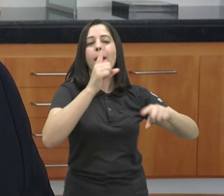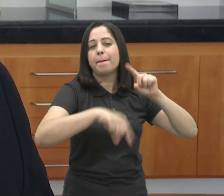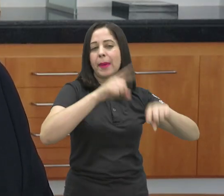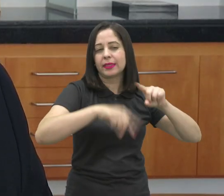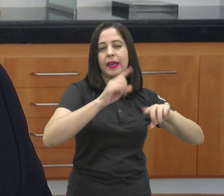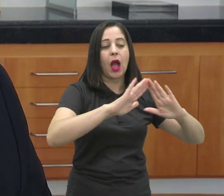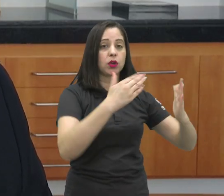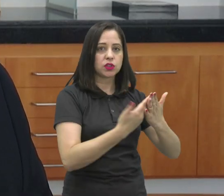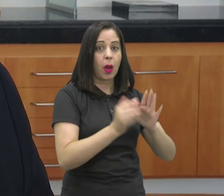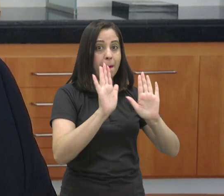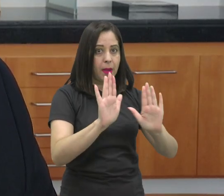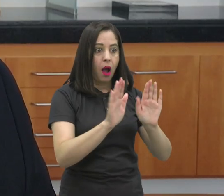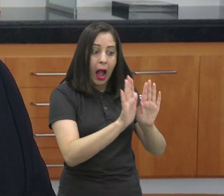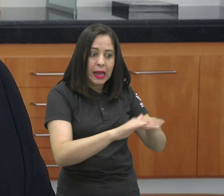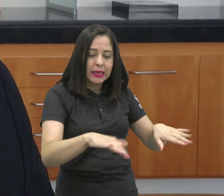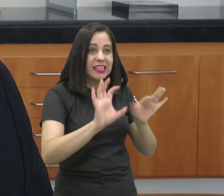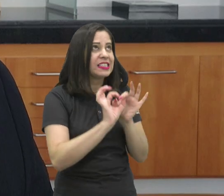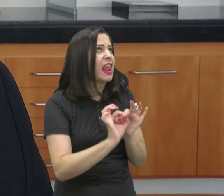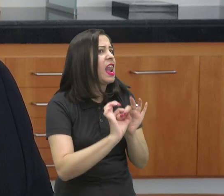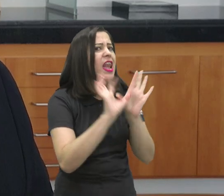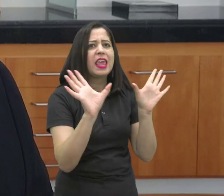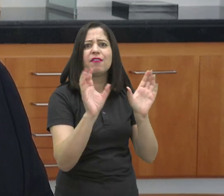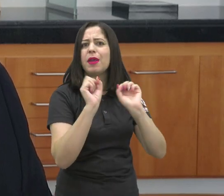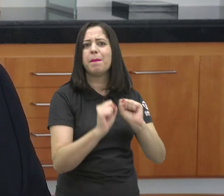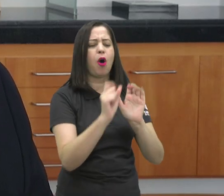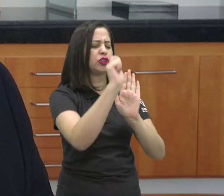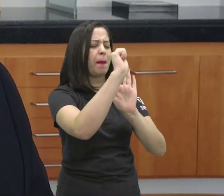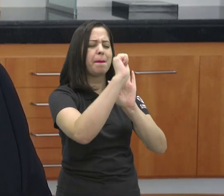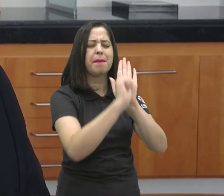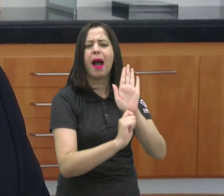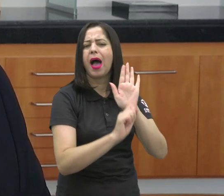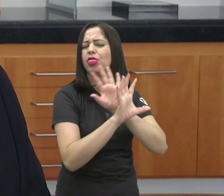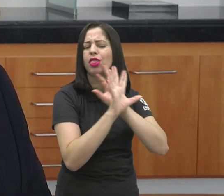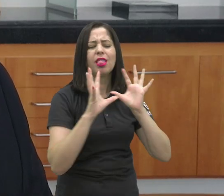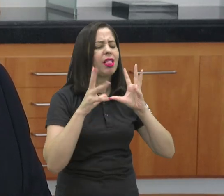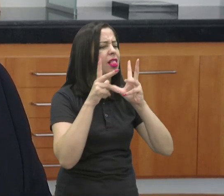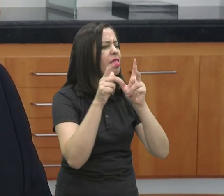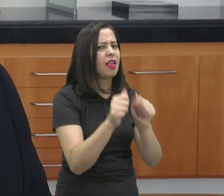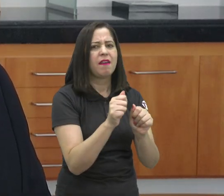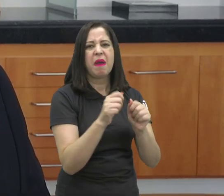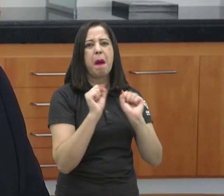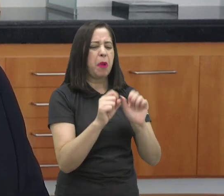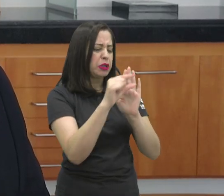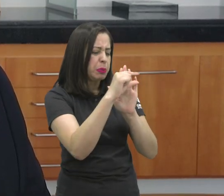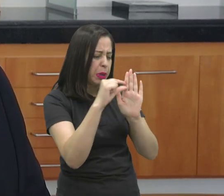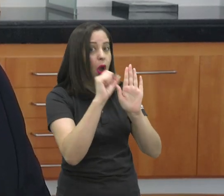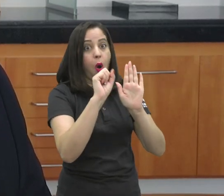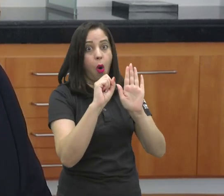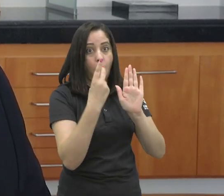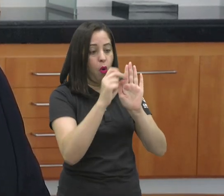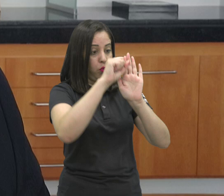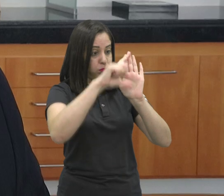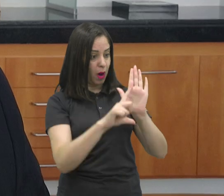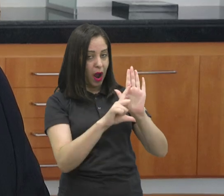Mas as crianças são livres para escrever qualquer texto, mesmo que tenha apenas uma linha ou seja de apenas um desenho.